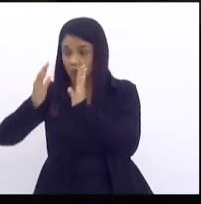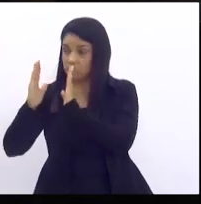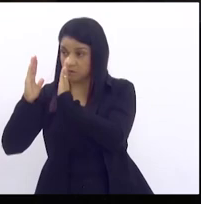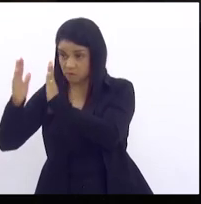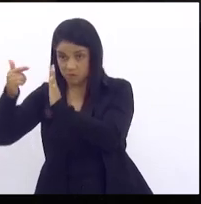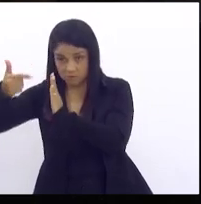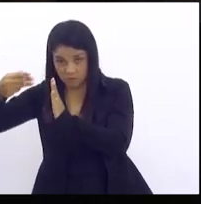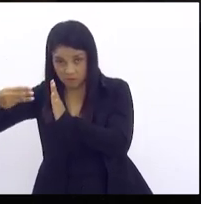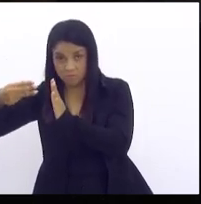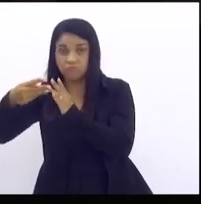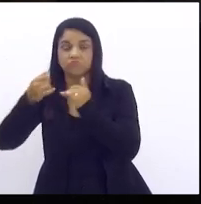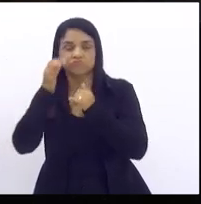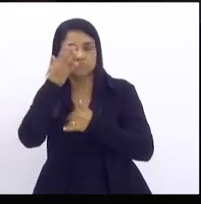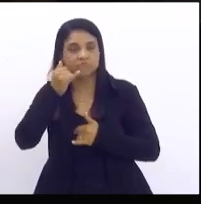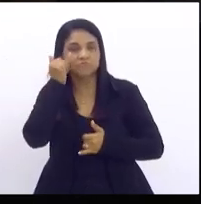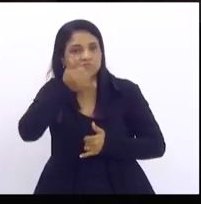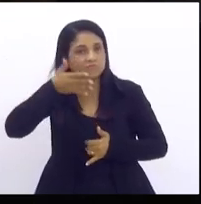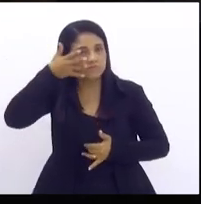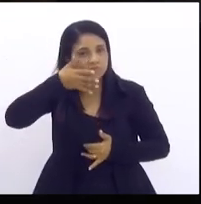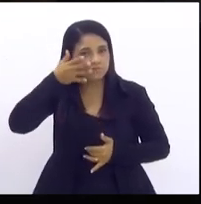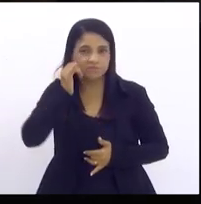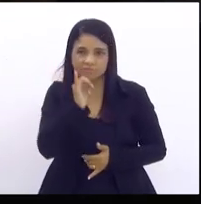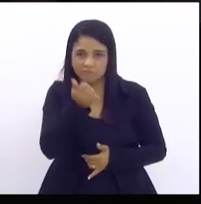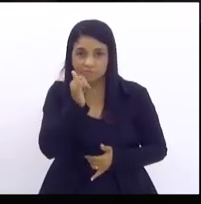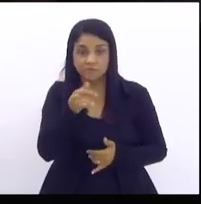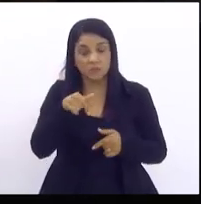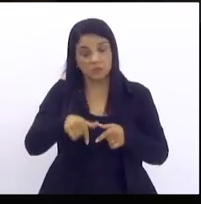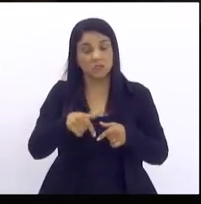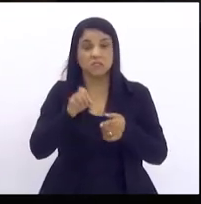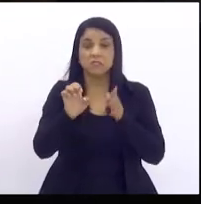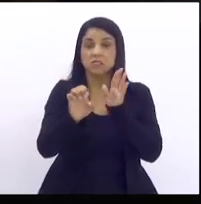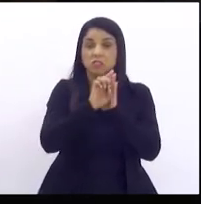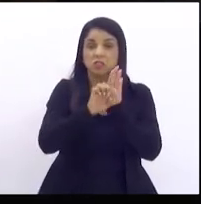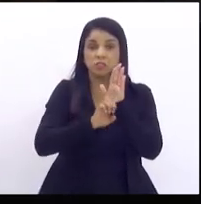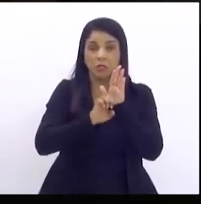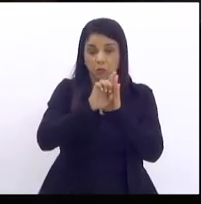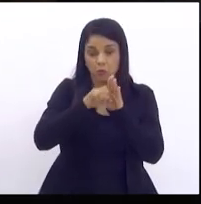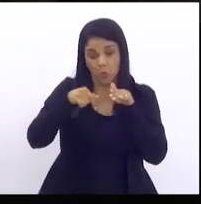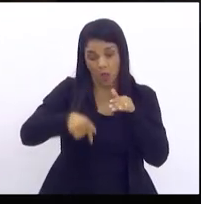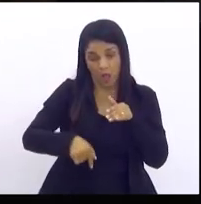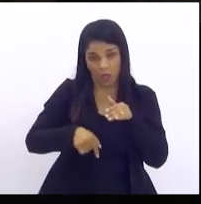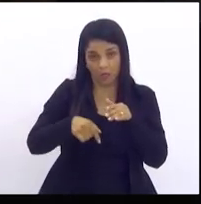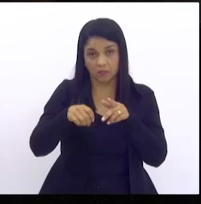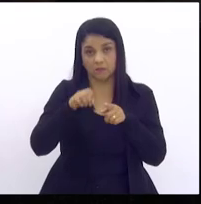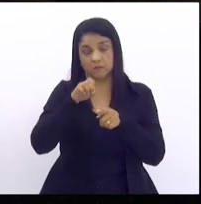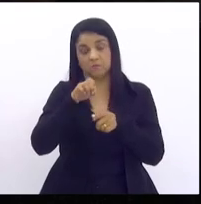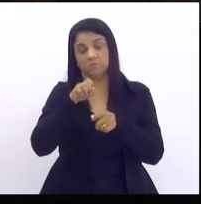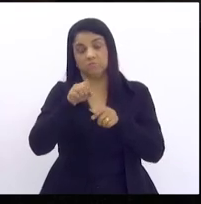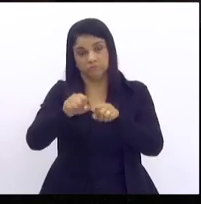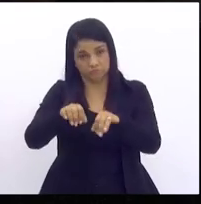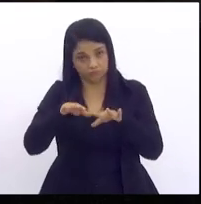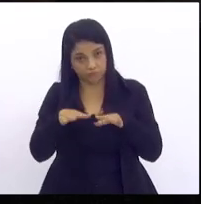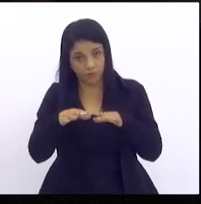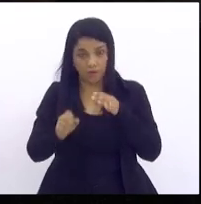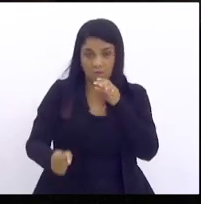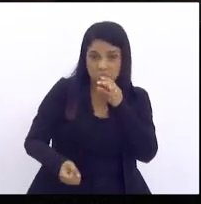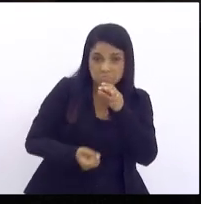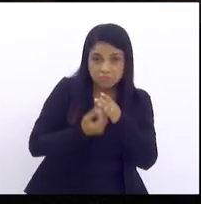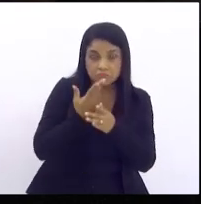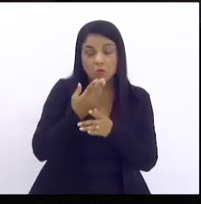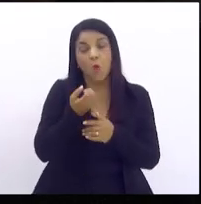Blitz será construído aqui ou construído pelo governo. Já que houve essas